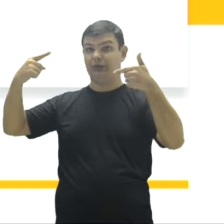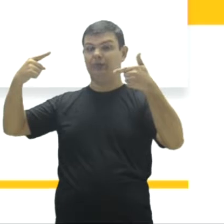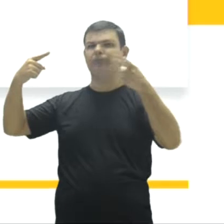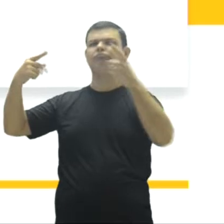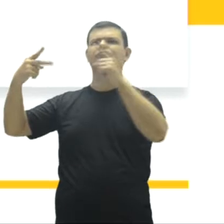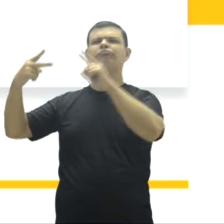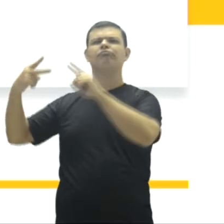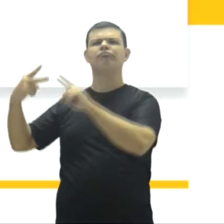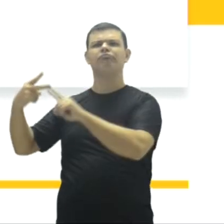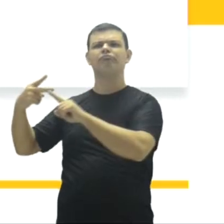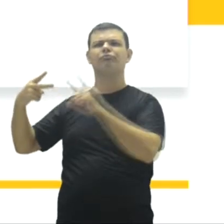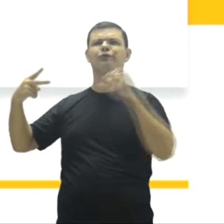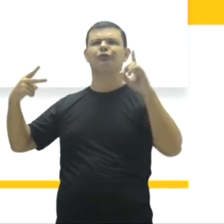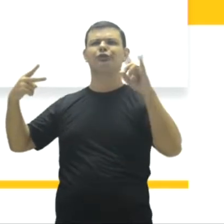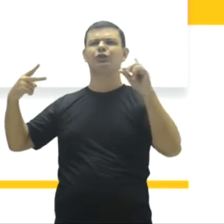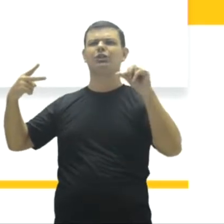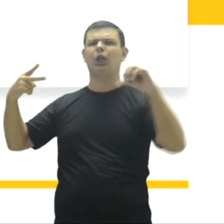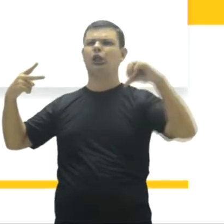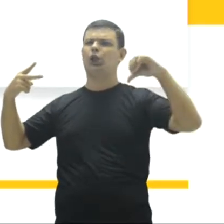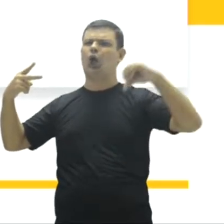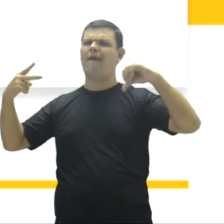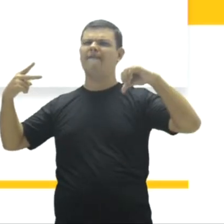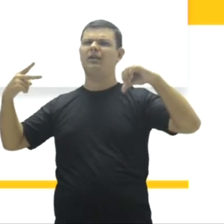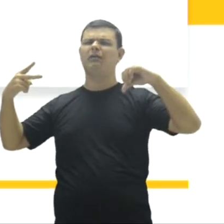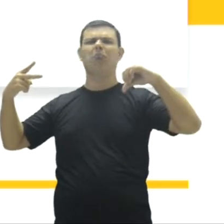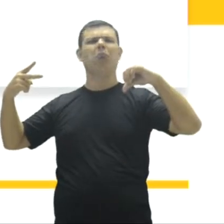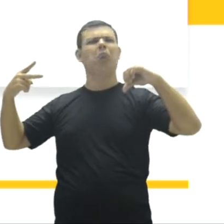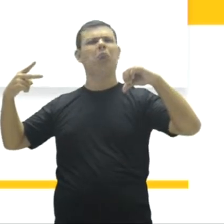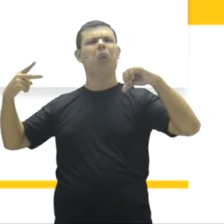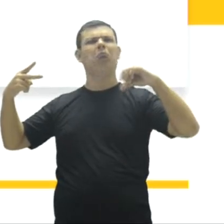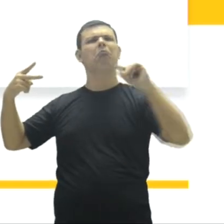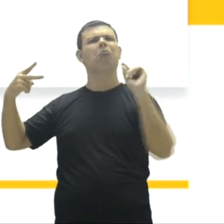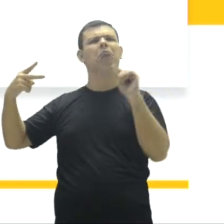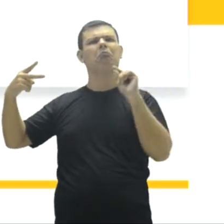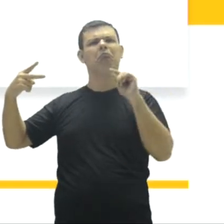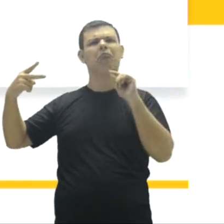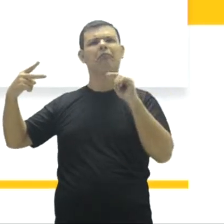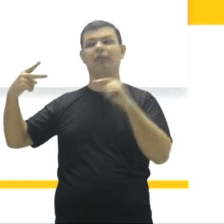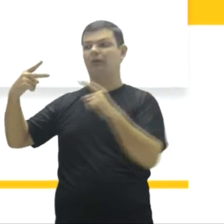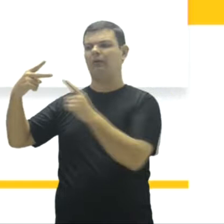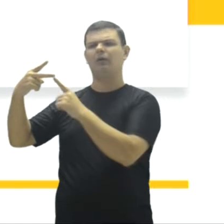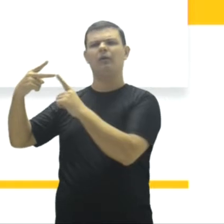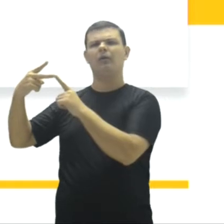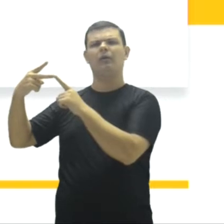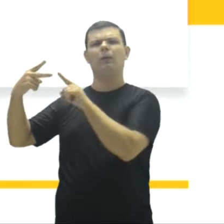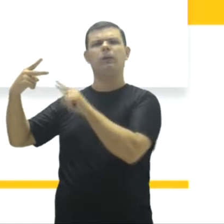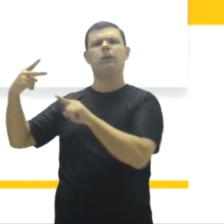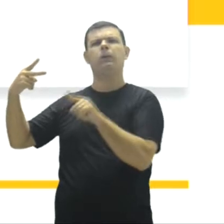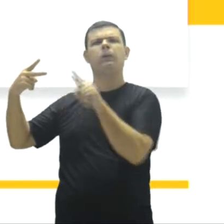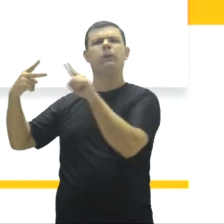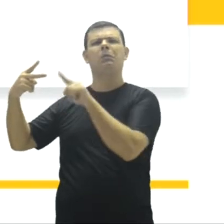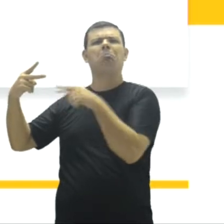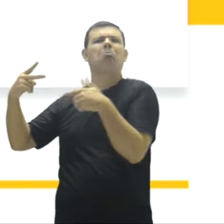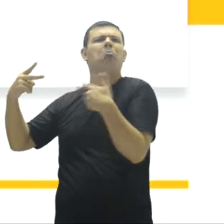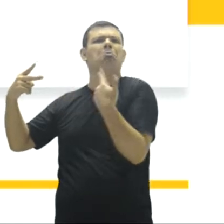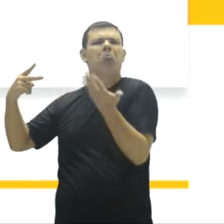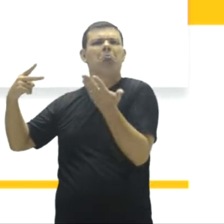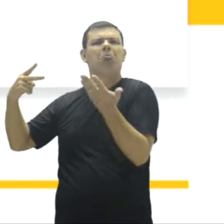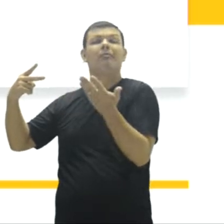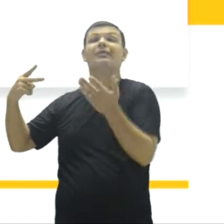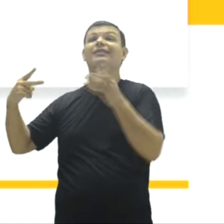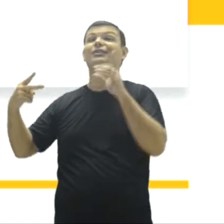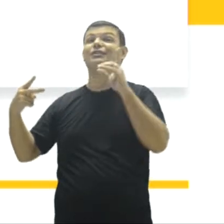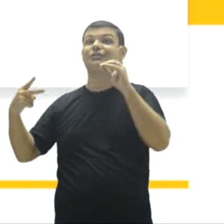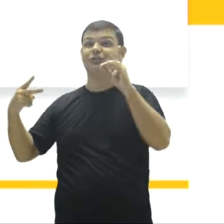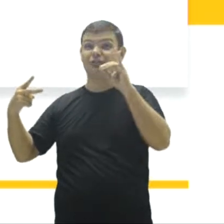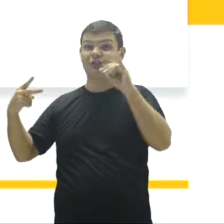e o segundo domingo é o dia 9. Neste segundo domingo, no dia 9 de agosto, será